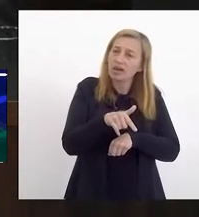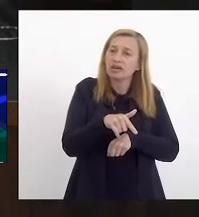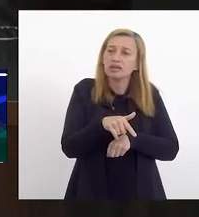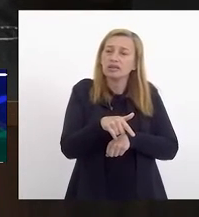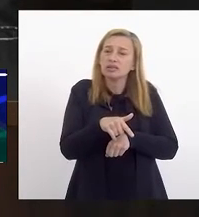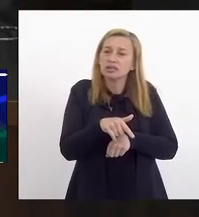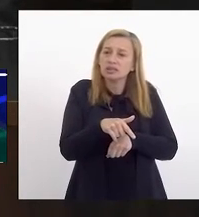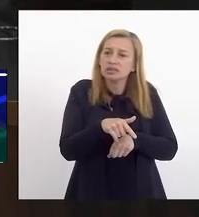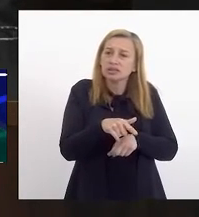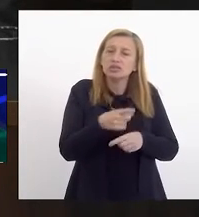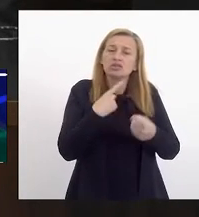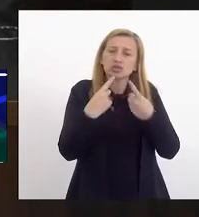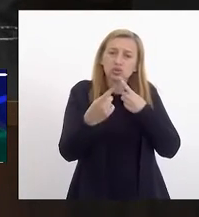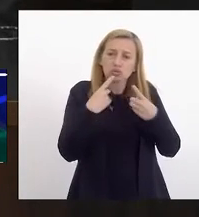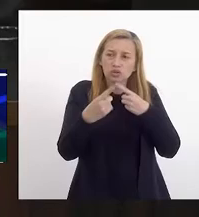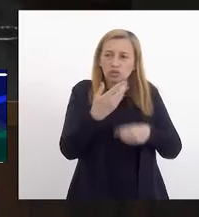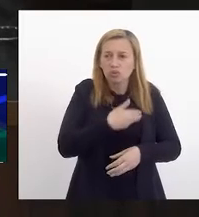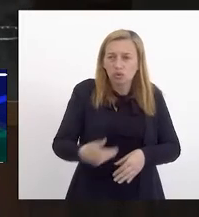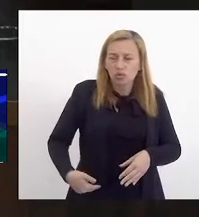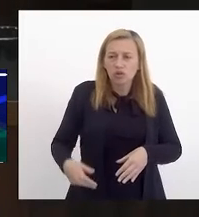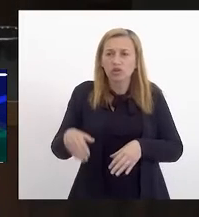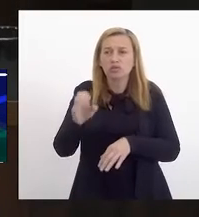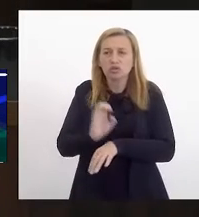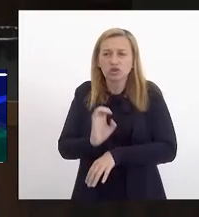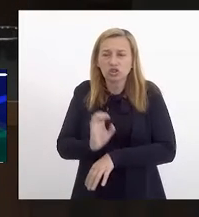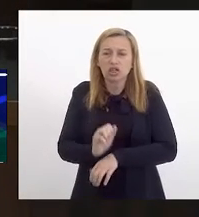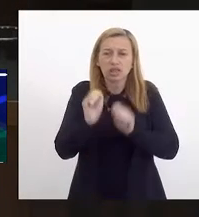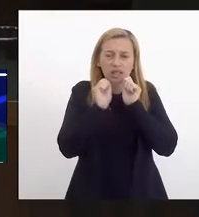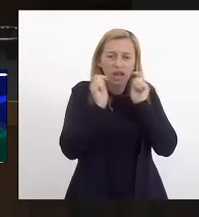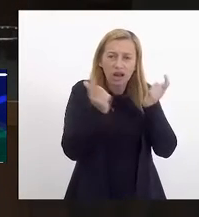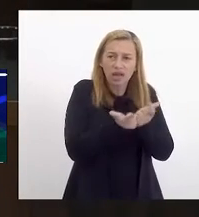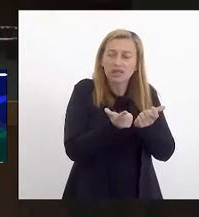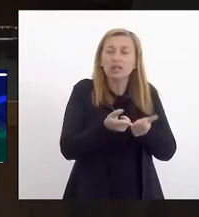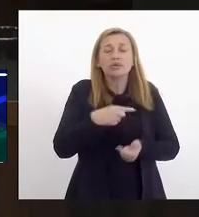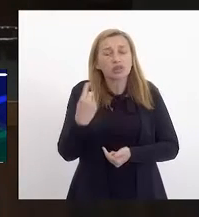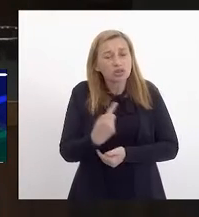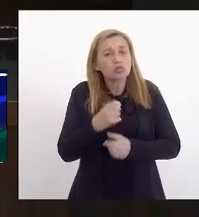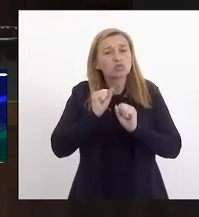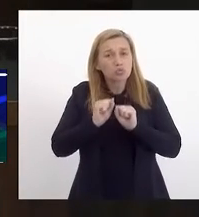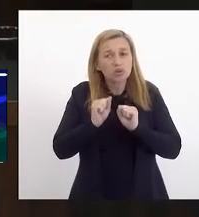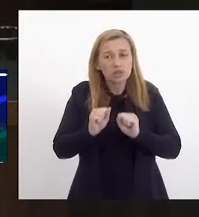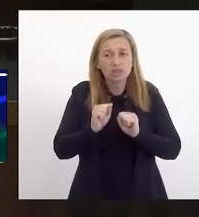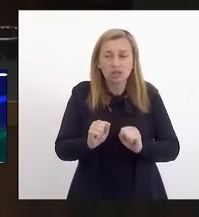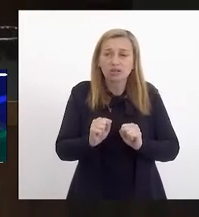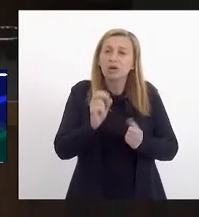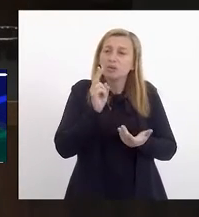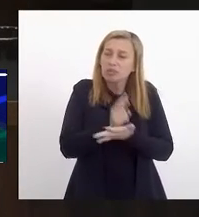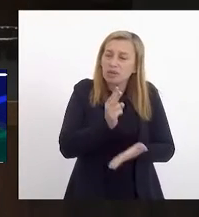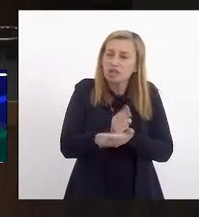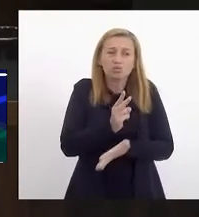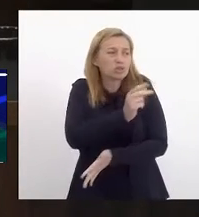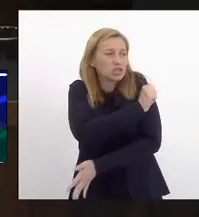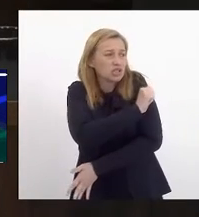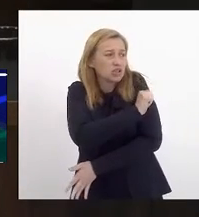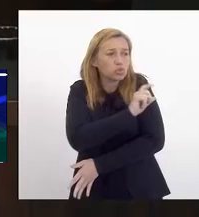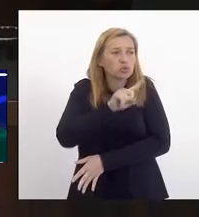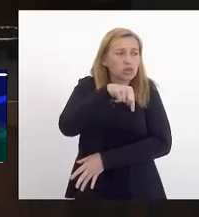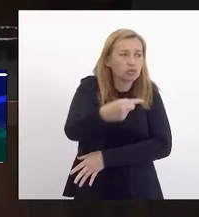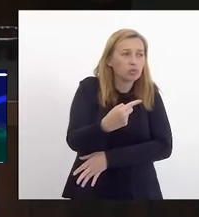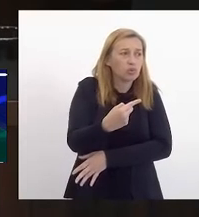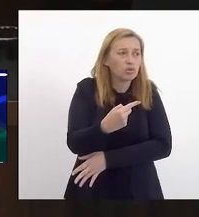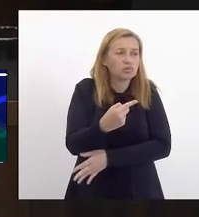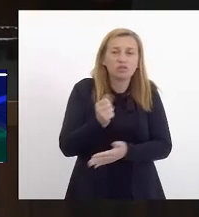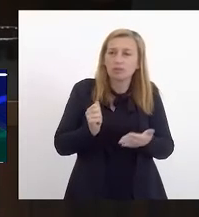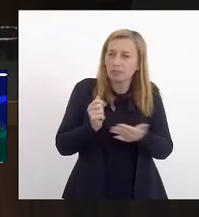se coloque um debate no governo do Estado, na Assembleia Legislativa, para que a gente possa, mesmo que esses alunos depois venham a